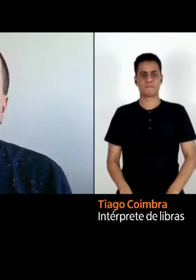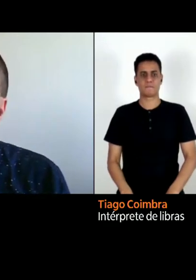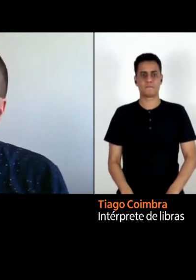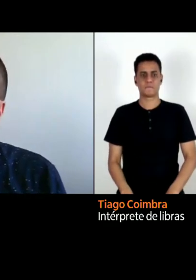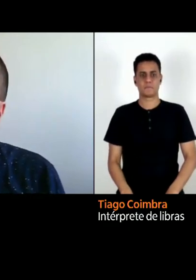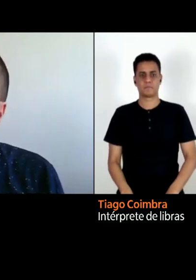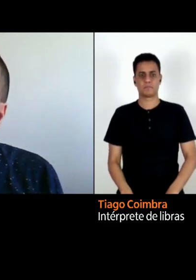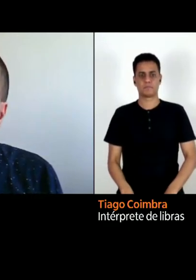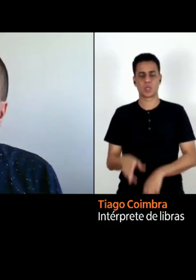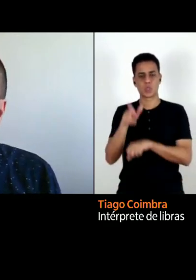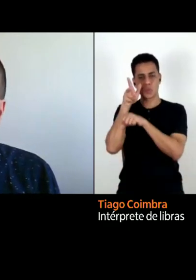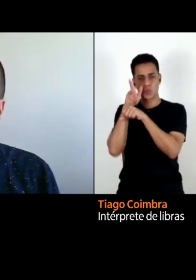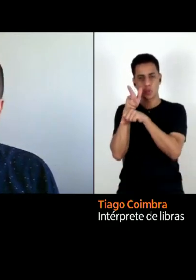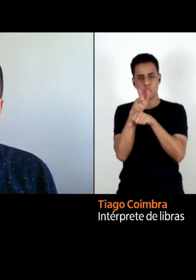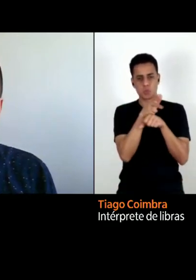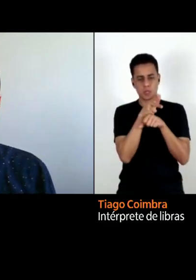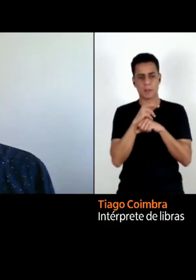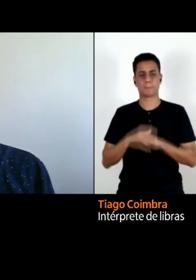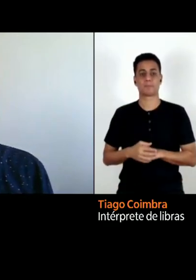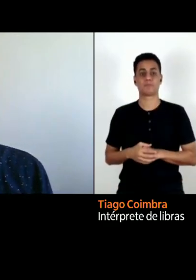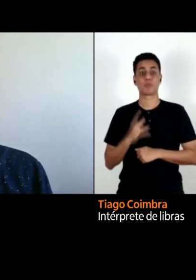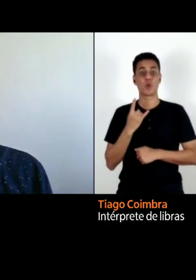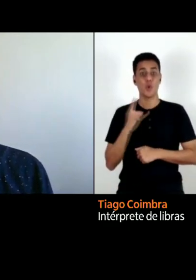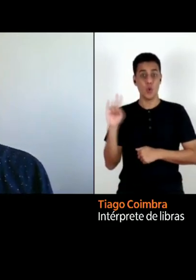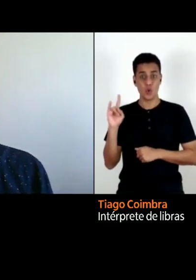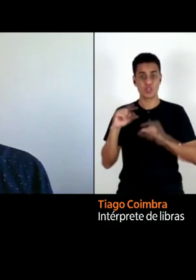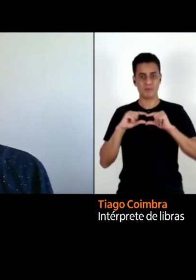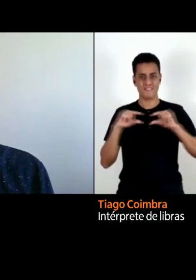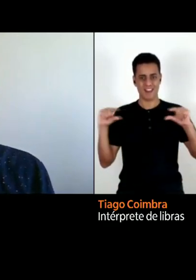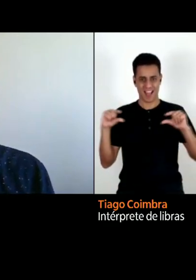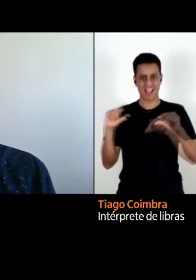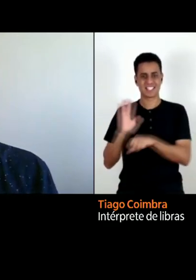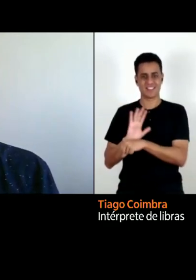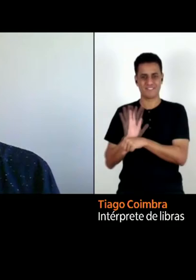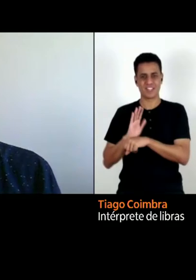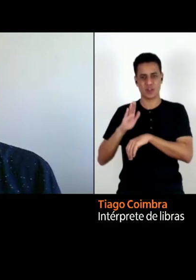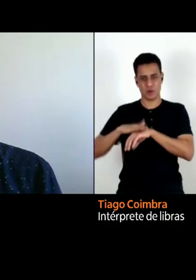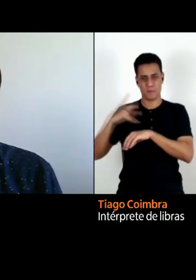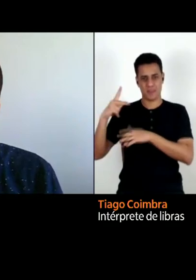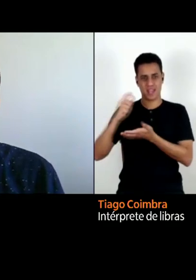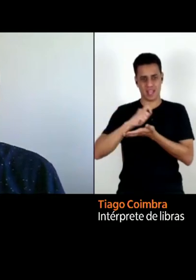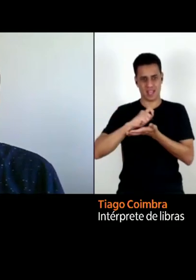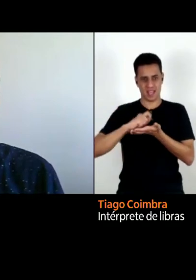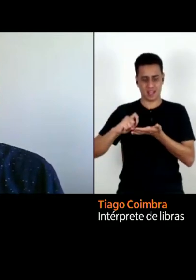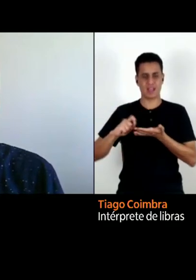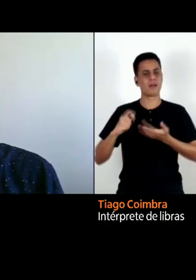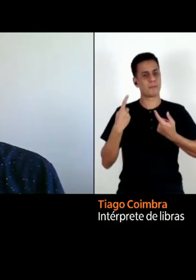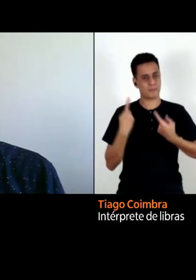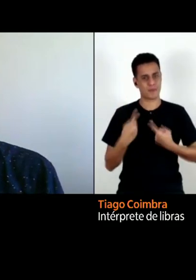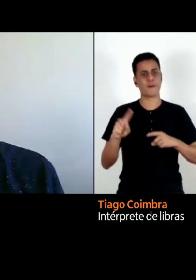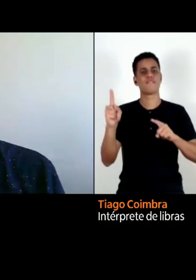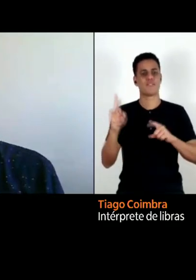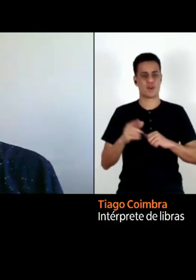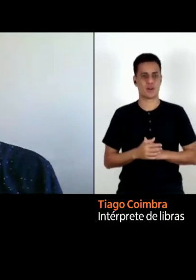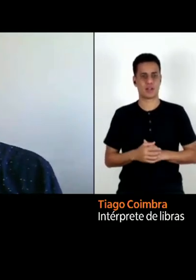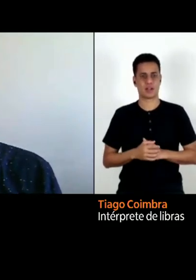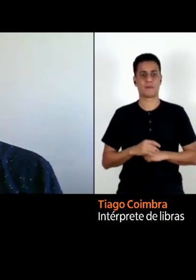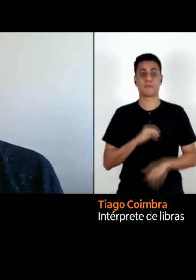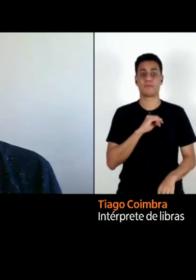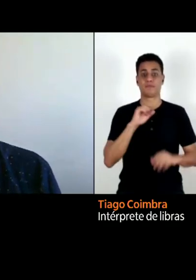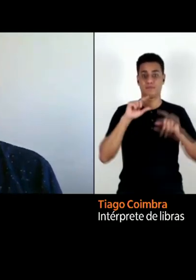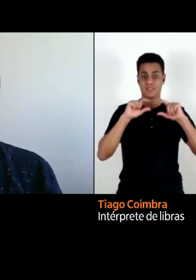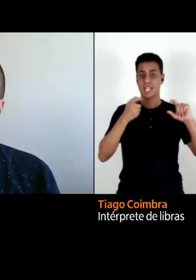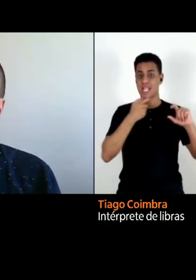A última frase do filminho de animação manuscrita provoca "If you don't like, go to